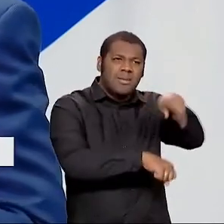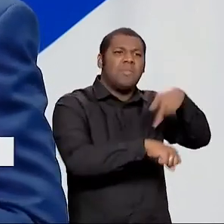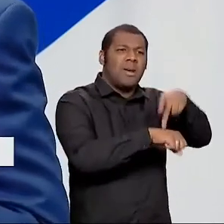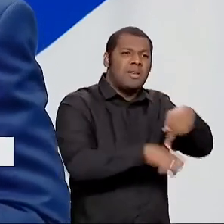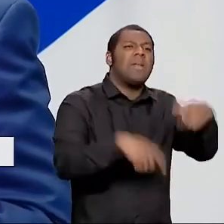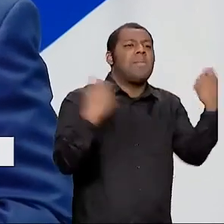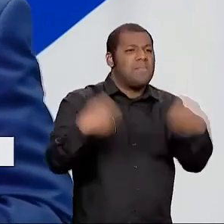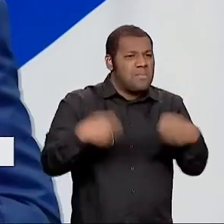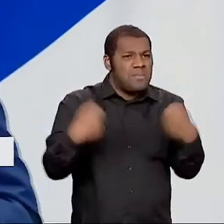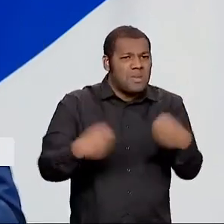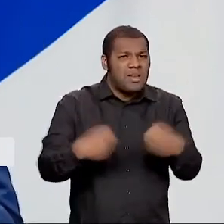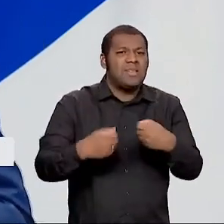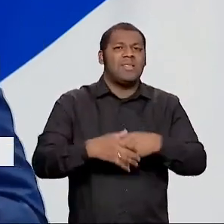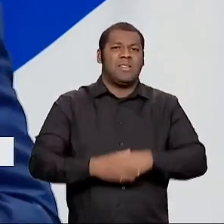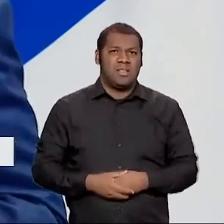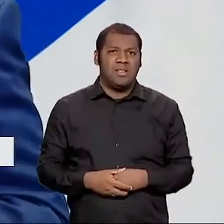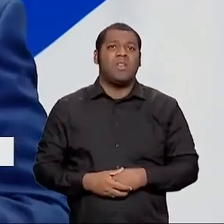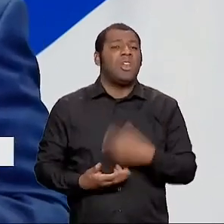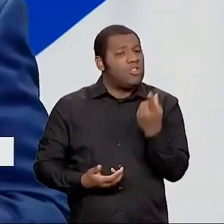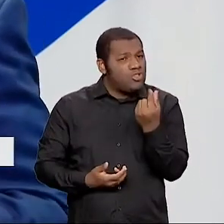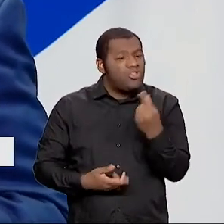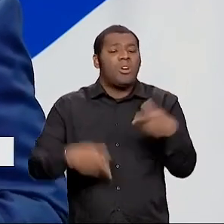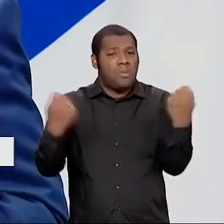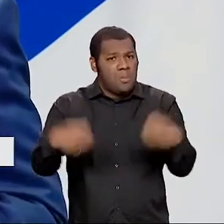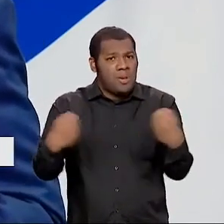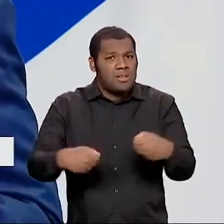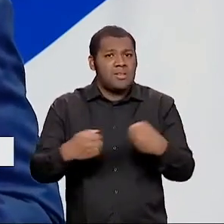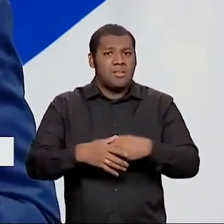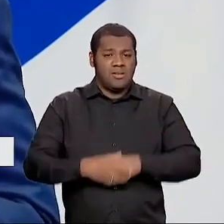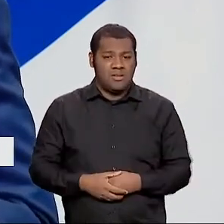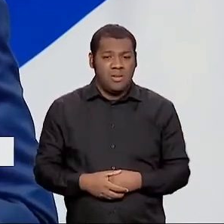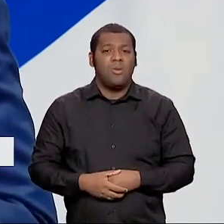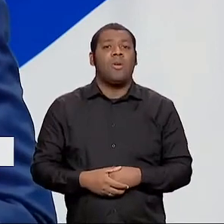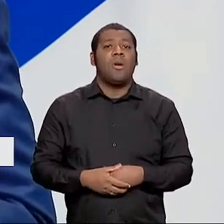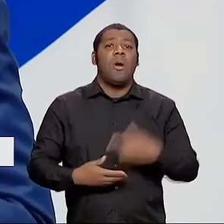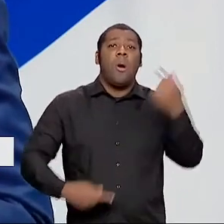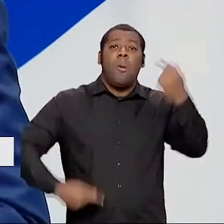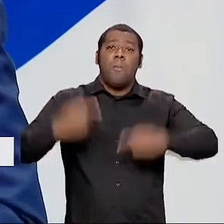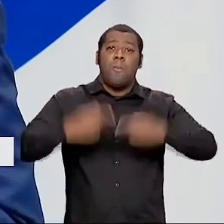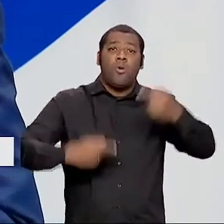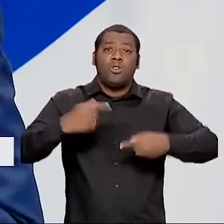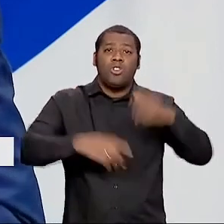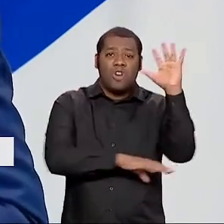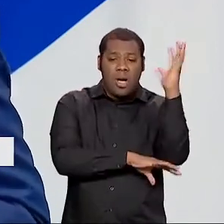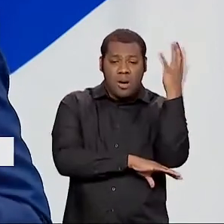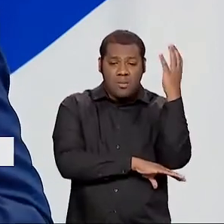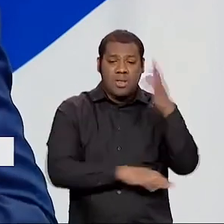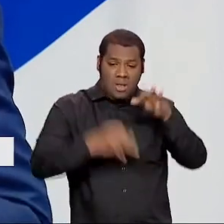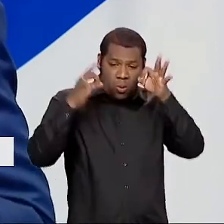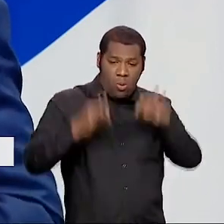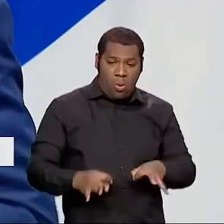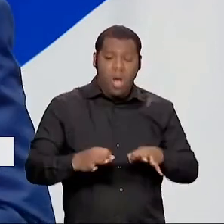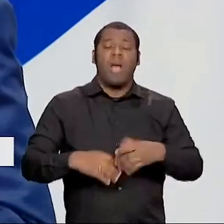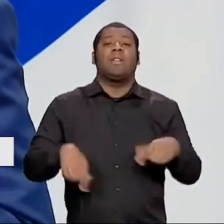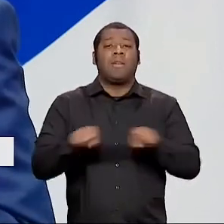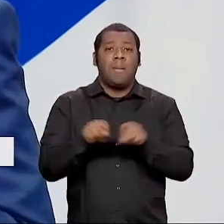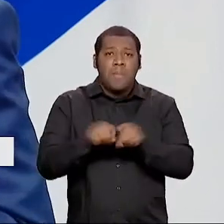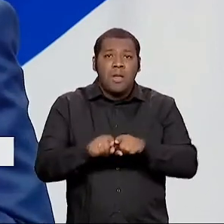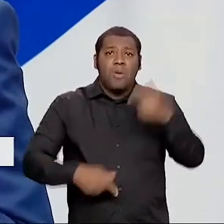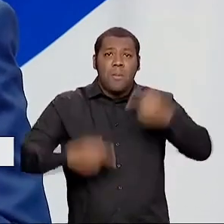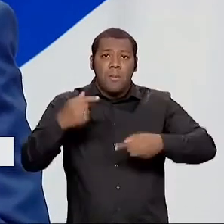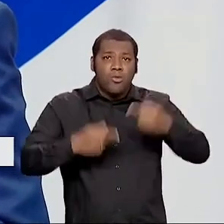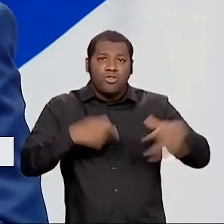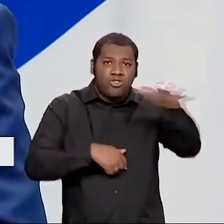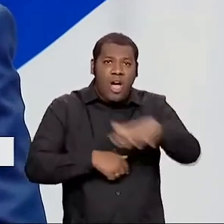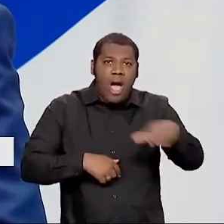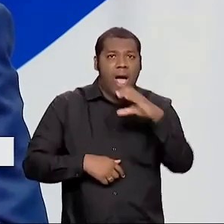precisam do dinheiro para manter-se, sabe, com uma política ambiental corretamente, uma política climática